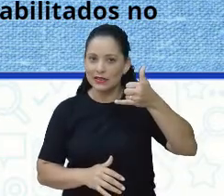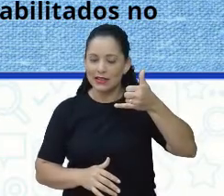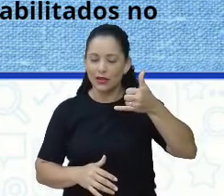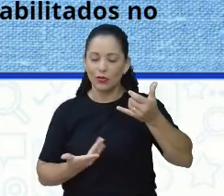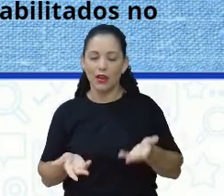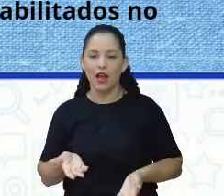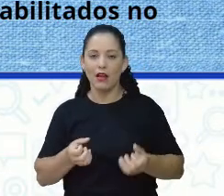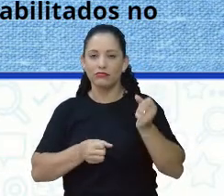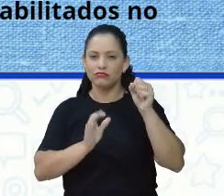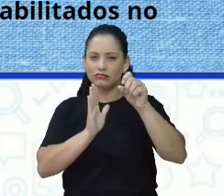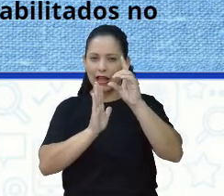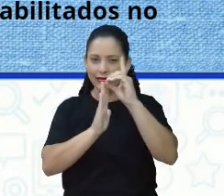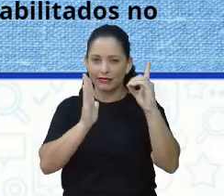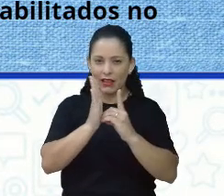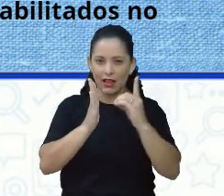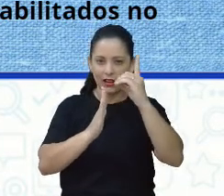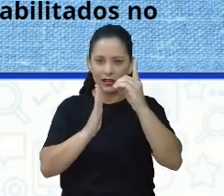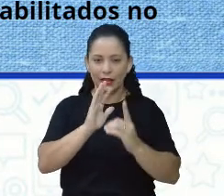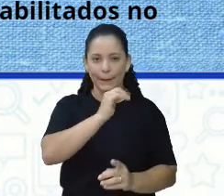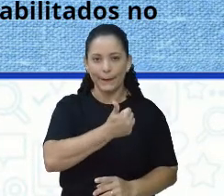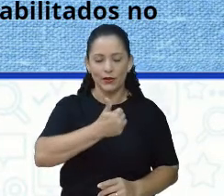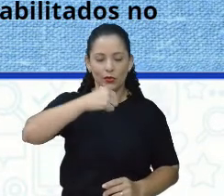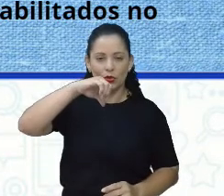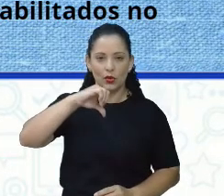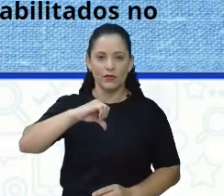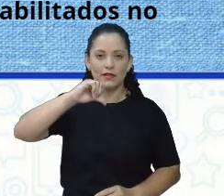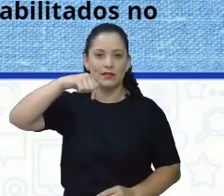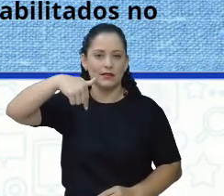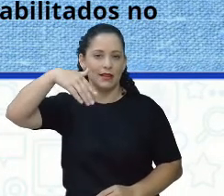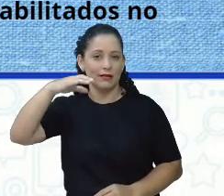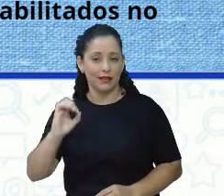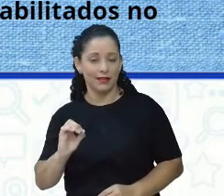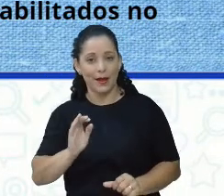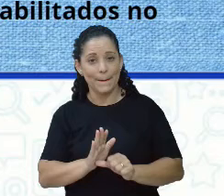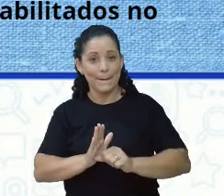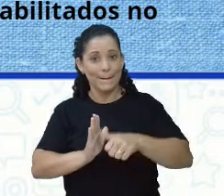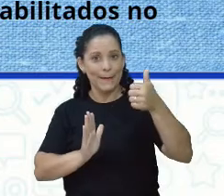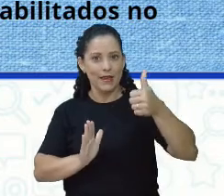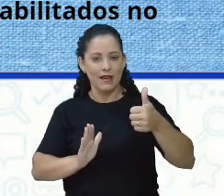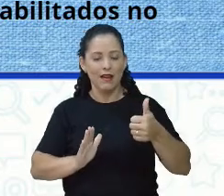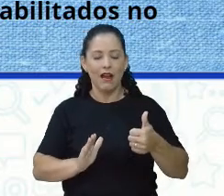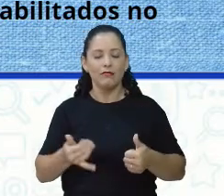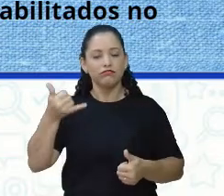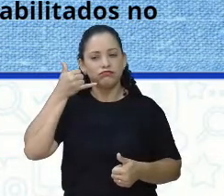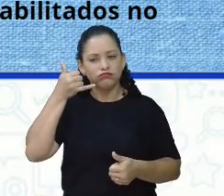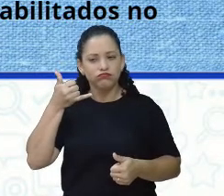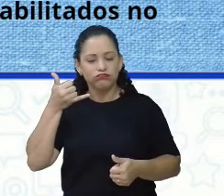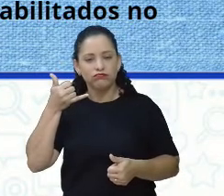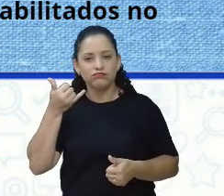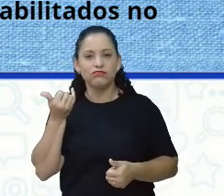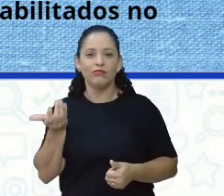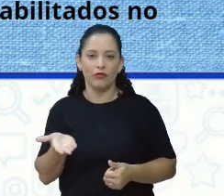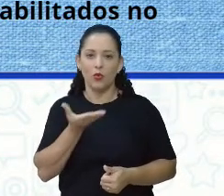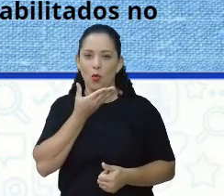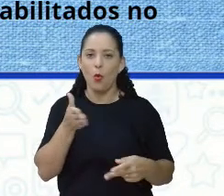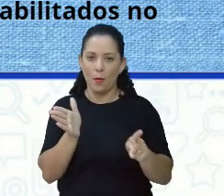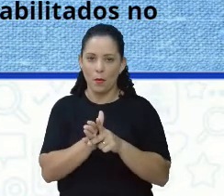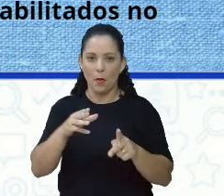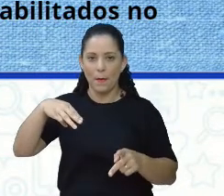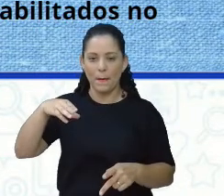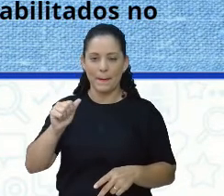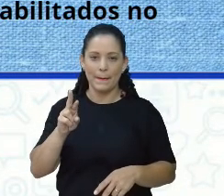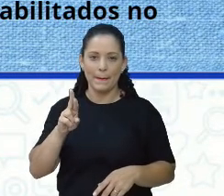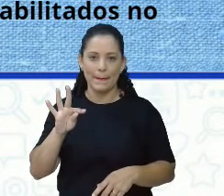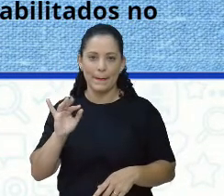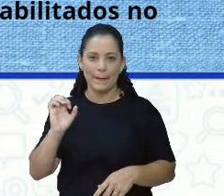mais recente, né? A demonstração de uma primeira chamada foi feita pelo próprio Martin e aconteceu lá em Nova York no dia